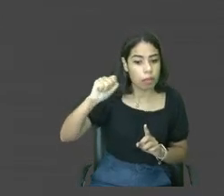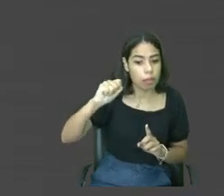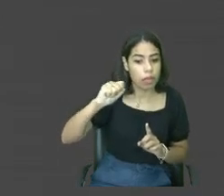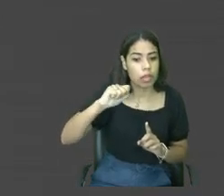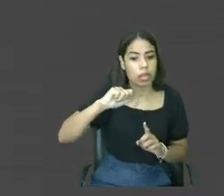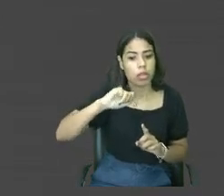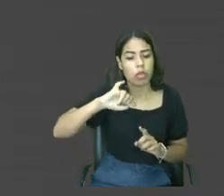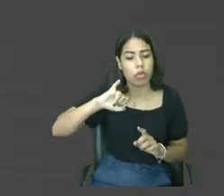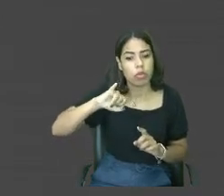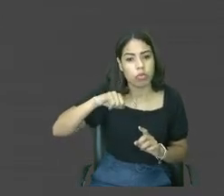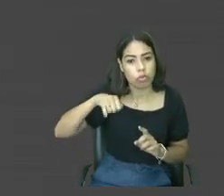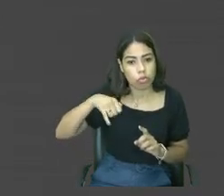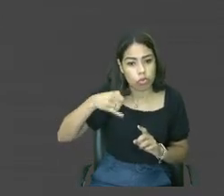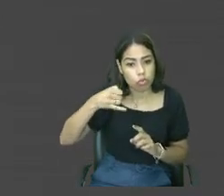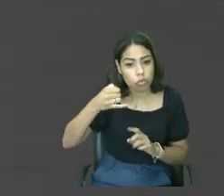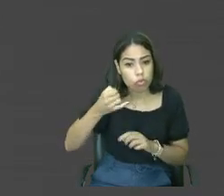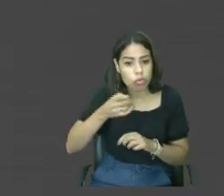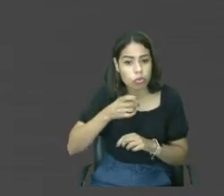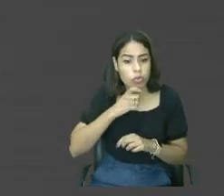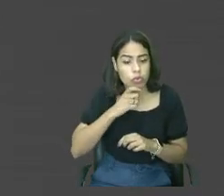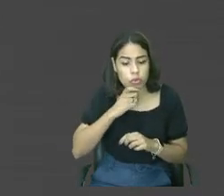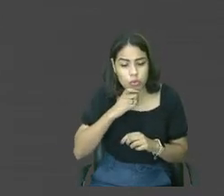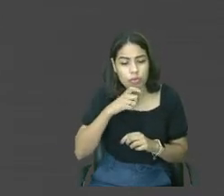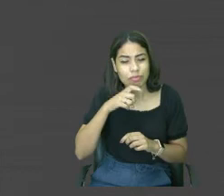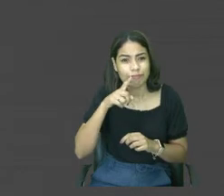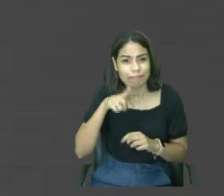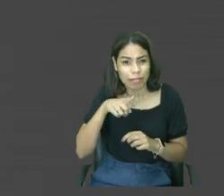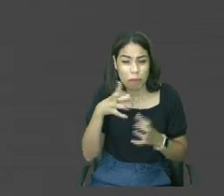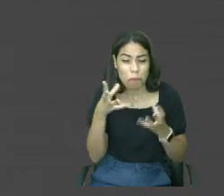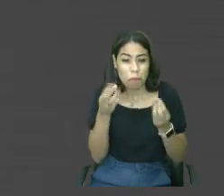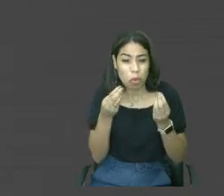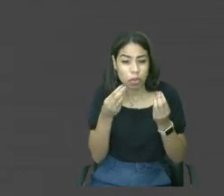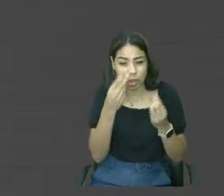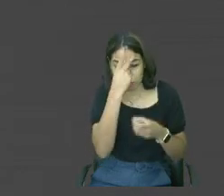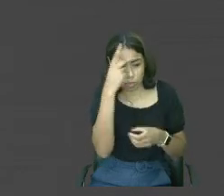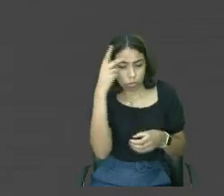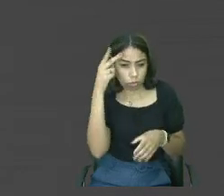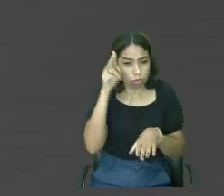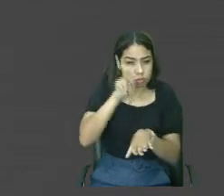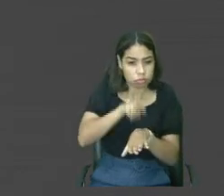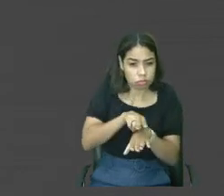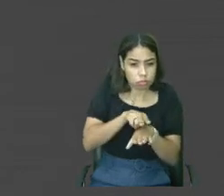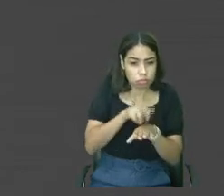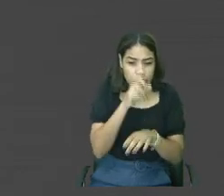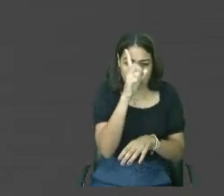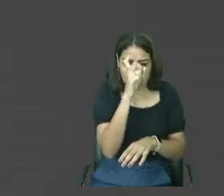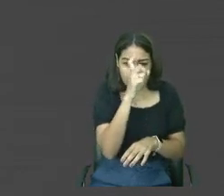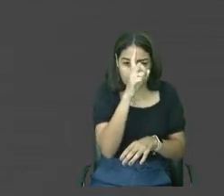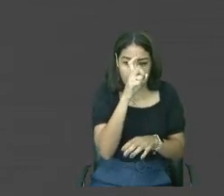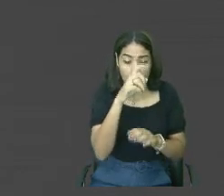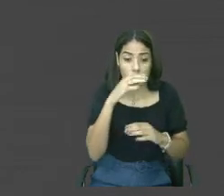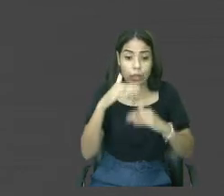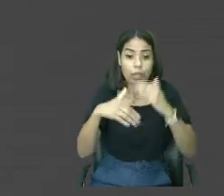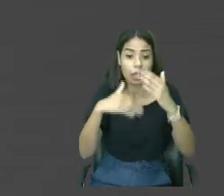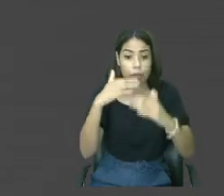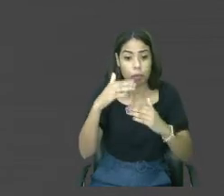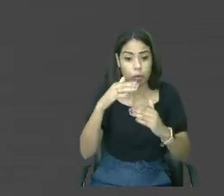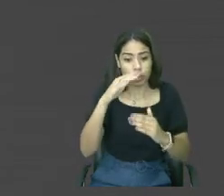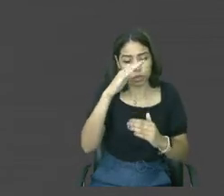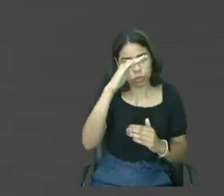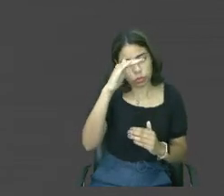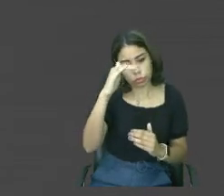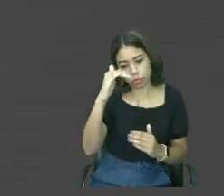alto, que é quando a gente tinha também óbitos mais em alta, e a partir da diminuição, que